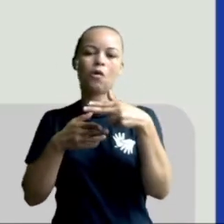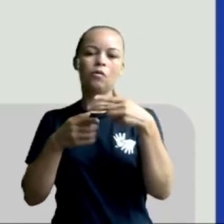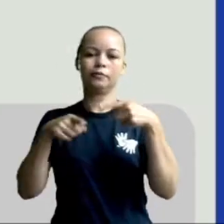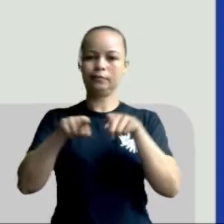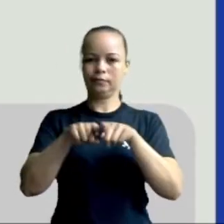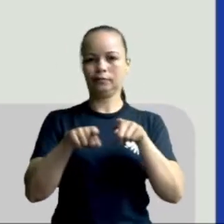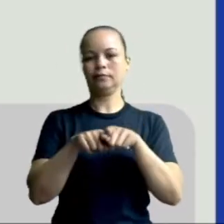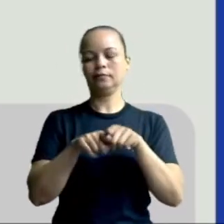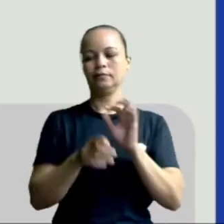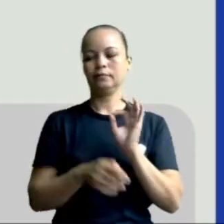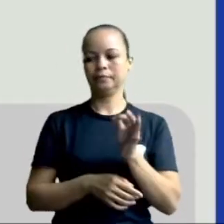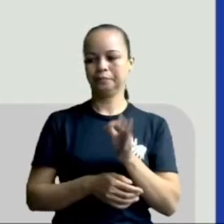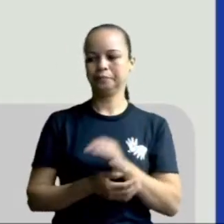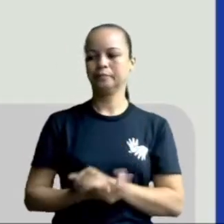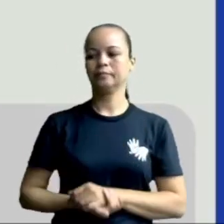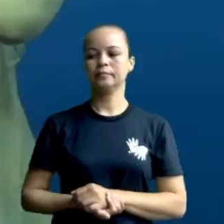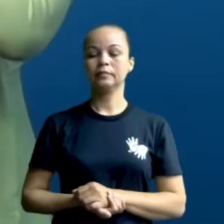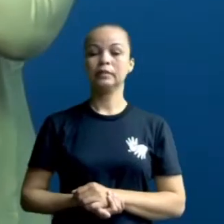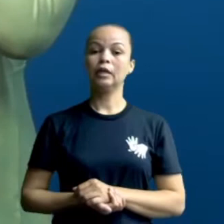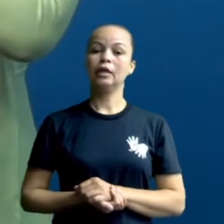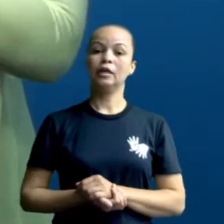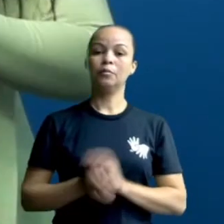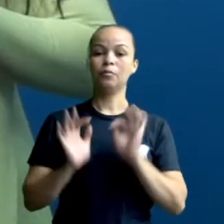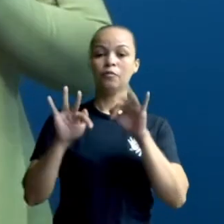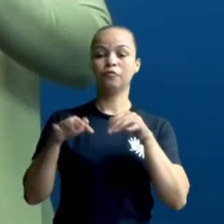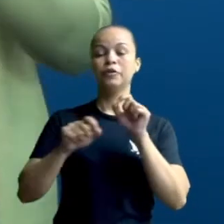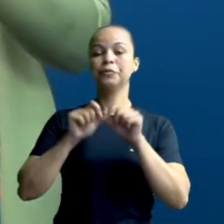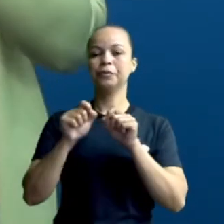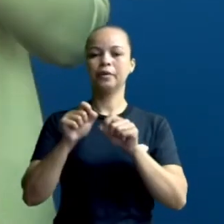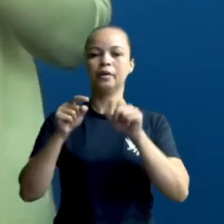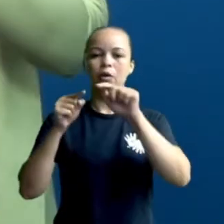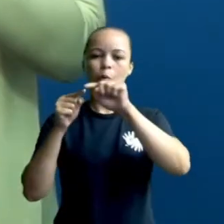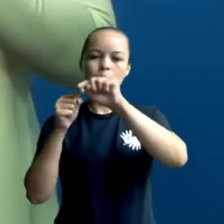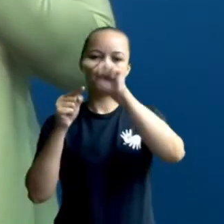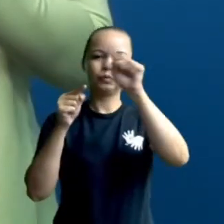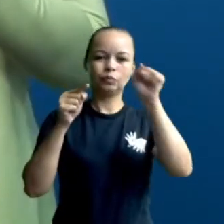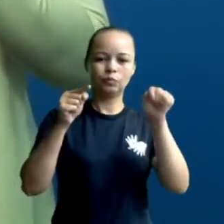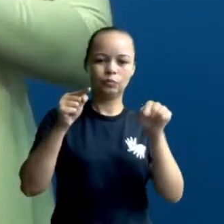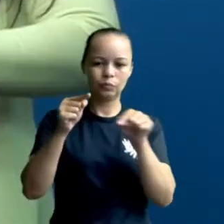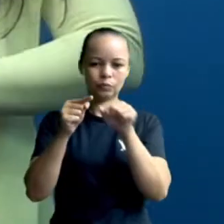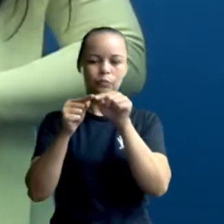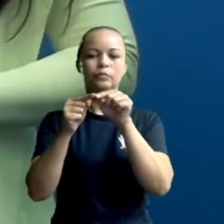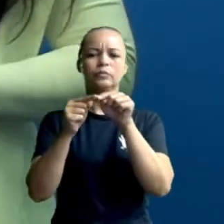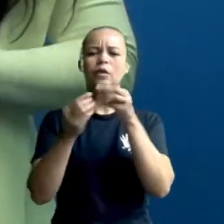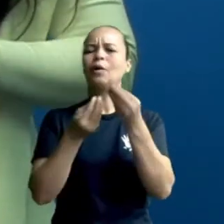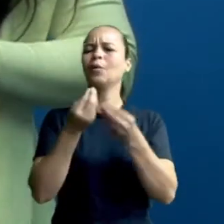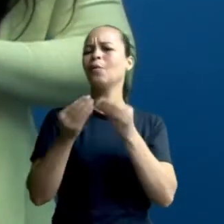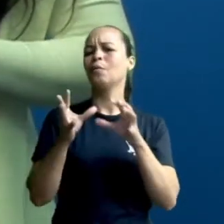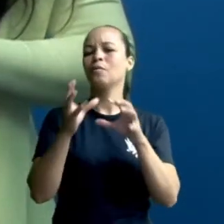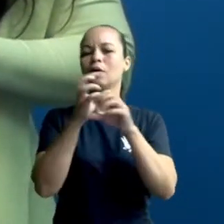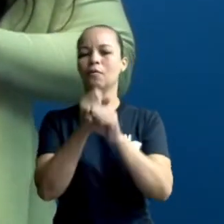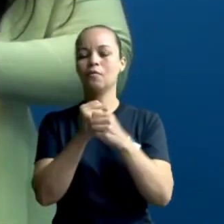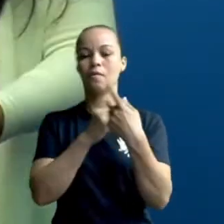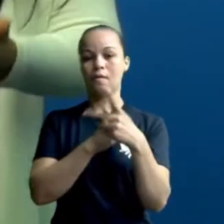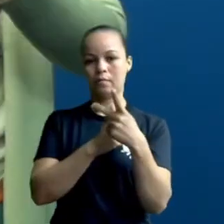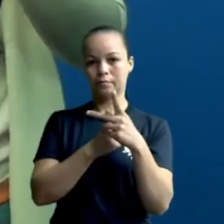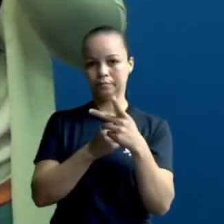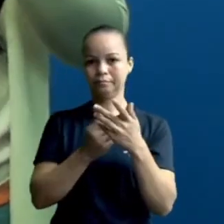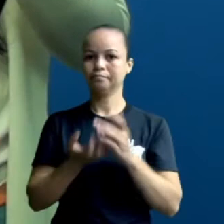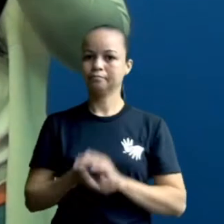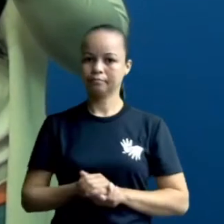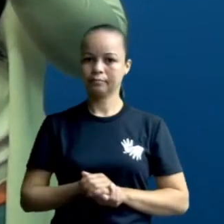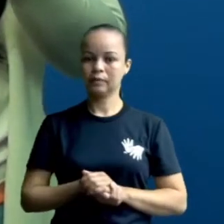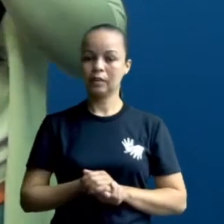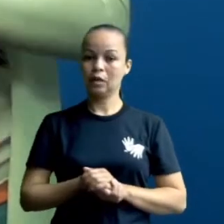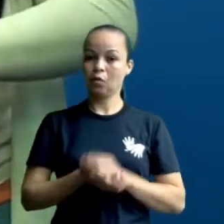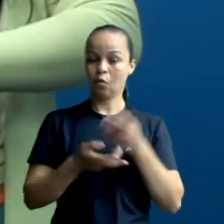por último, o nosso círculo. O nosso círculo, como vamos calcular a área desse círculo?